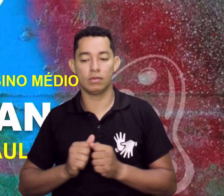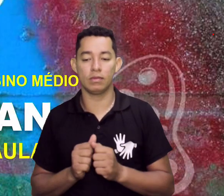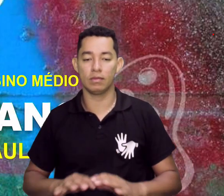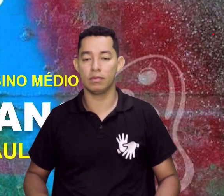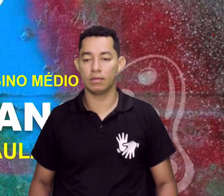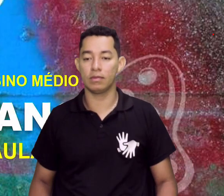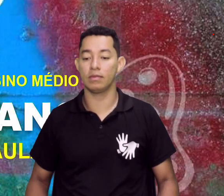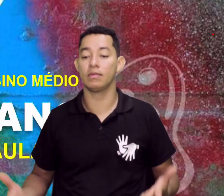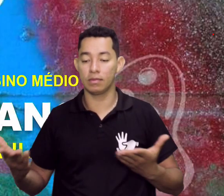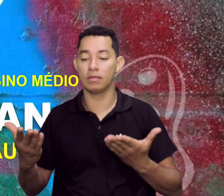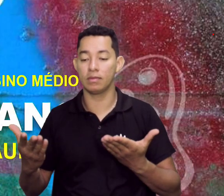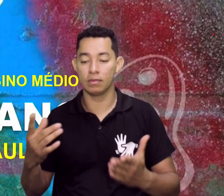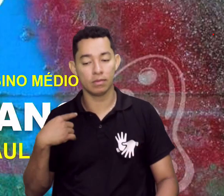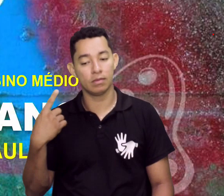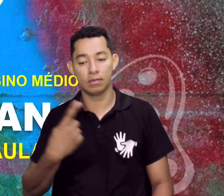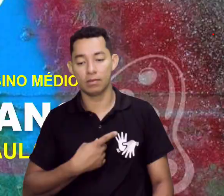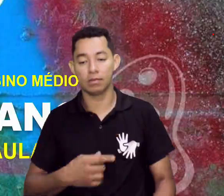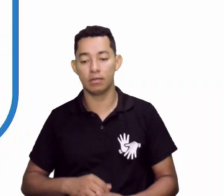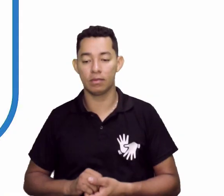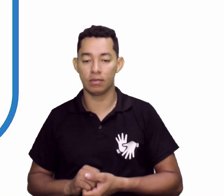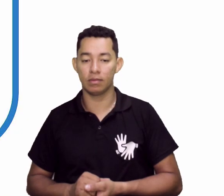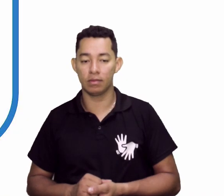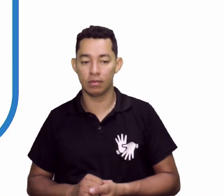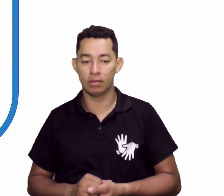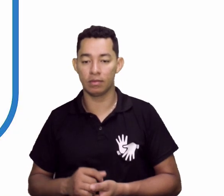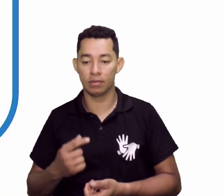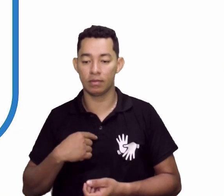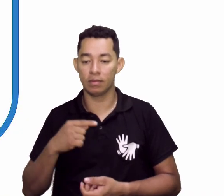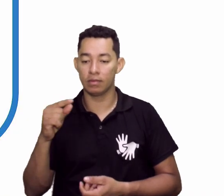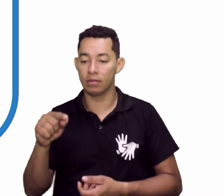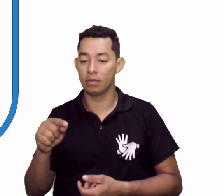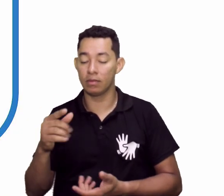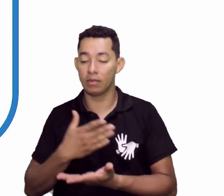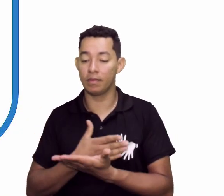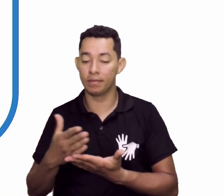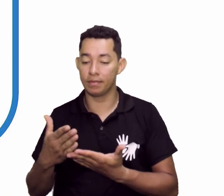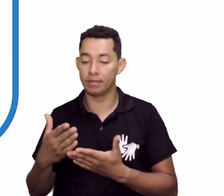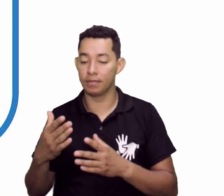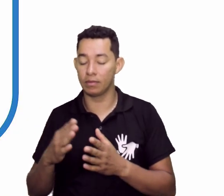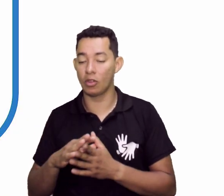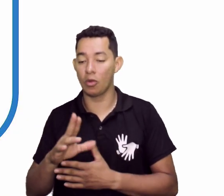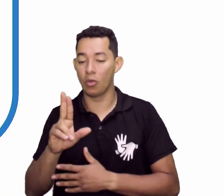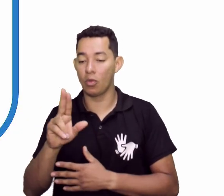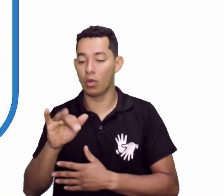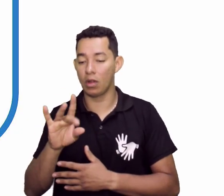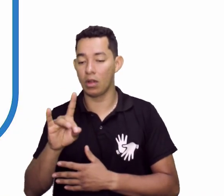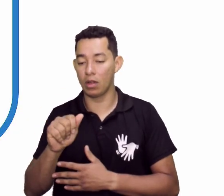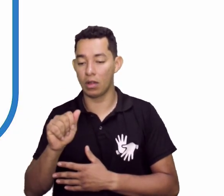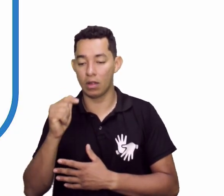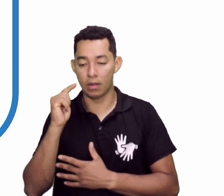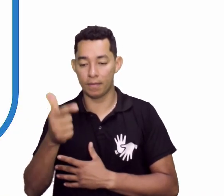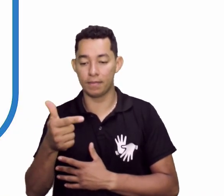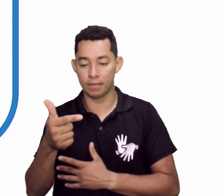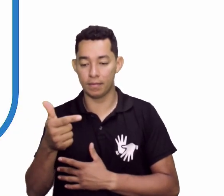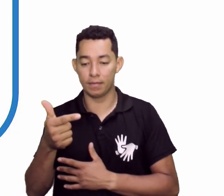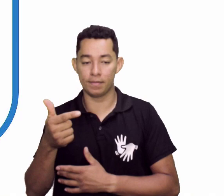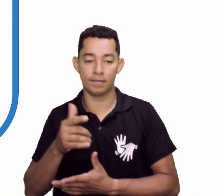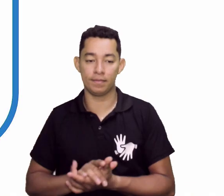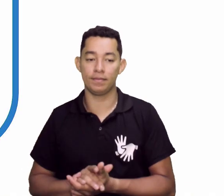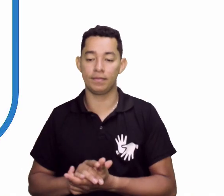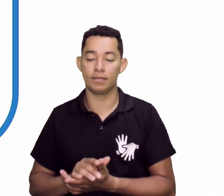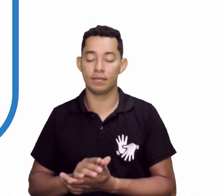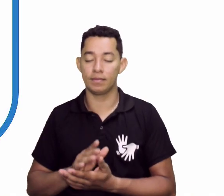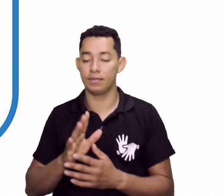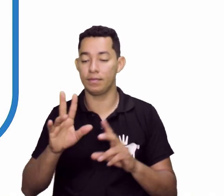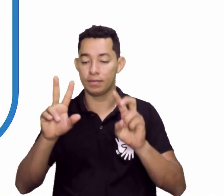vamos, agora vamos. Olha só, estamos começando a nossa unidade 2, tá? Com o tema arte